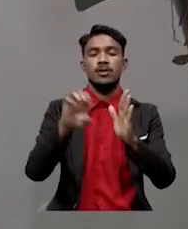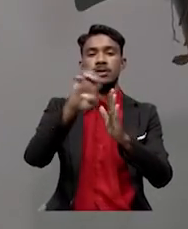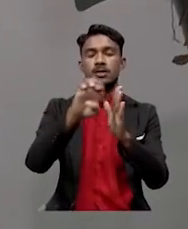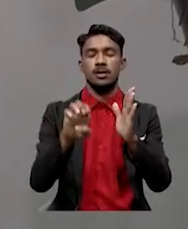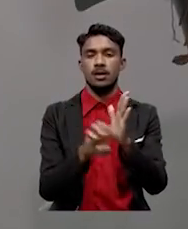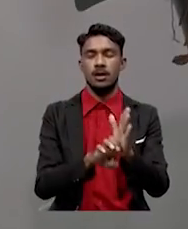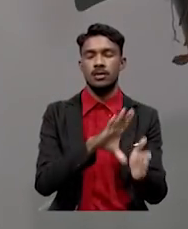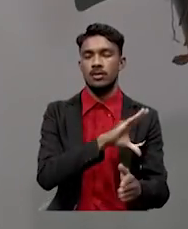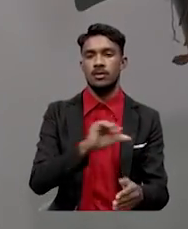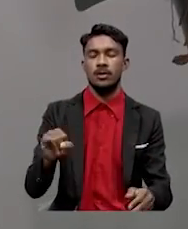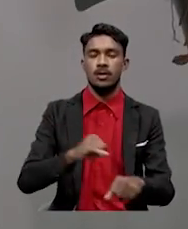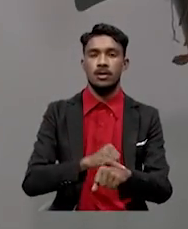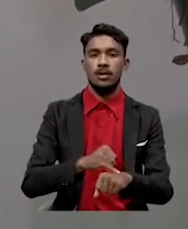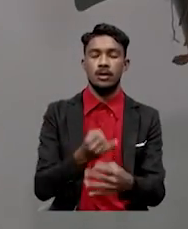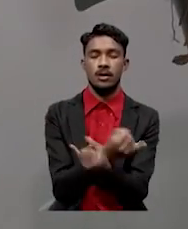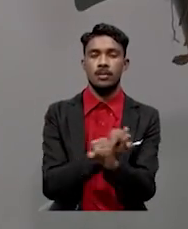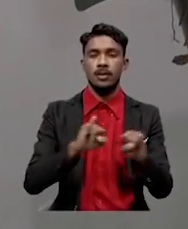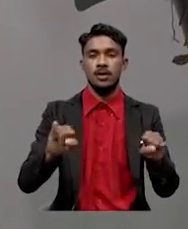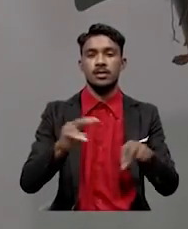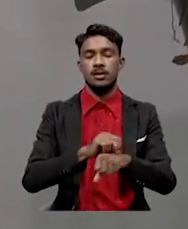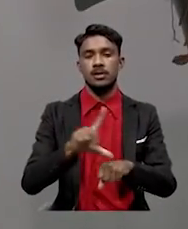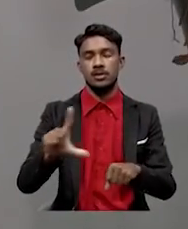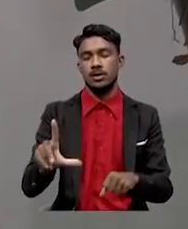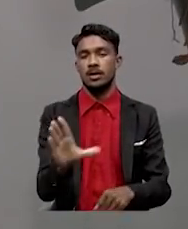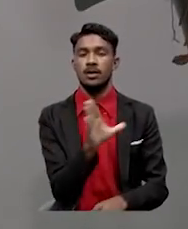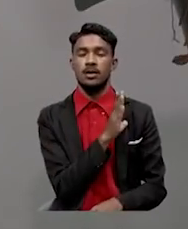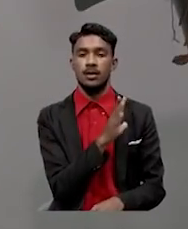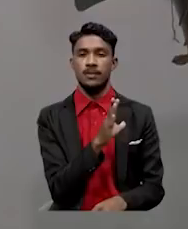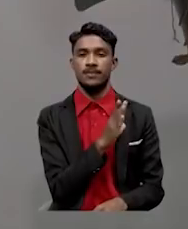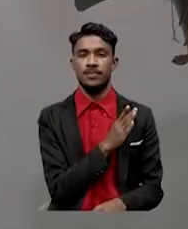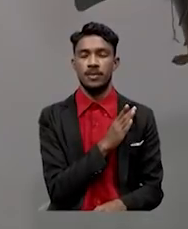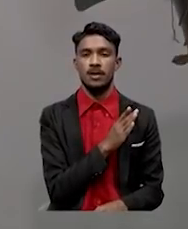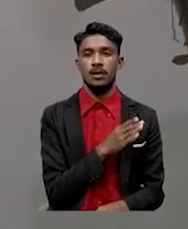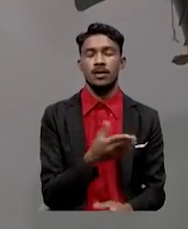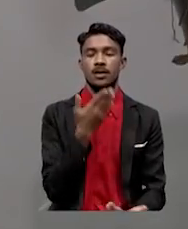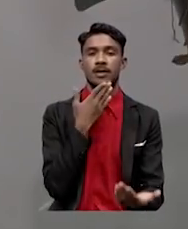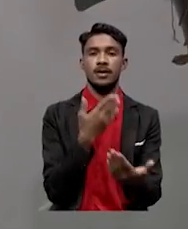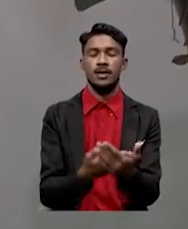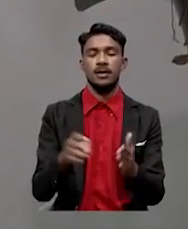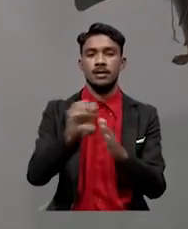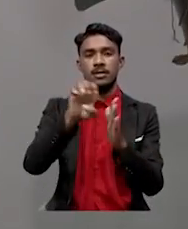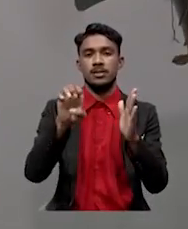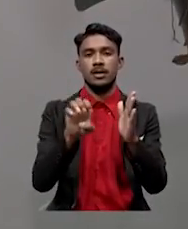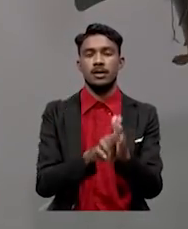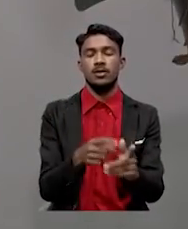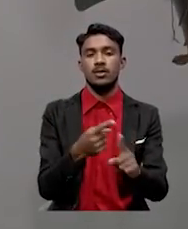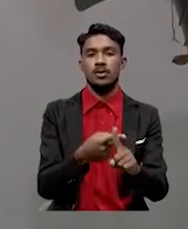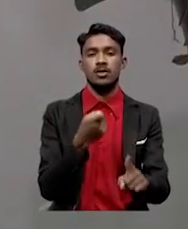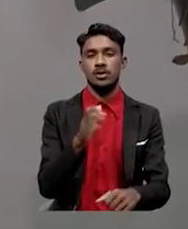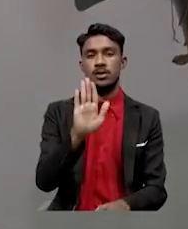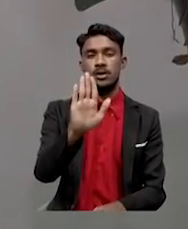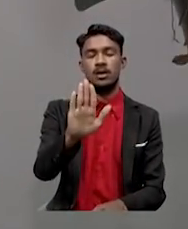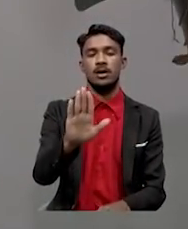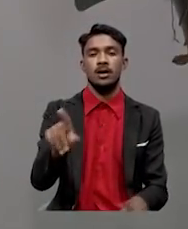garante independência nacional, nia garante funcionamento bom Estado, instituições de Estado, ou se nia